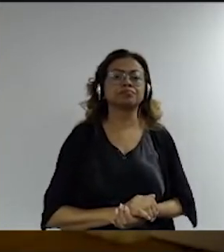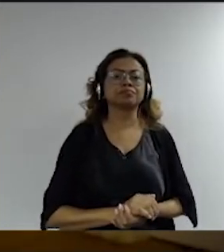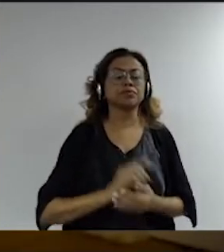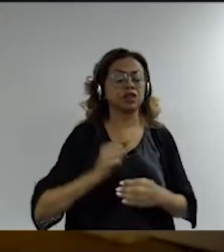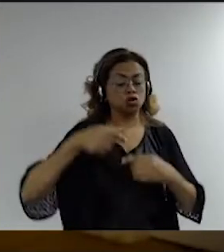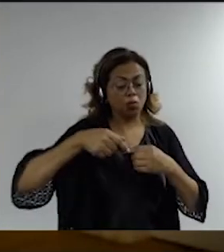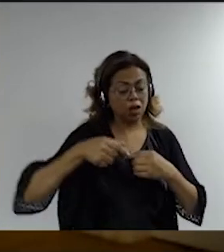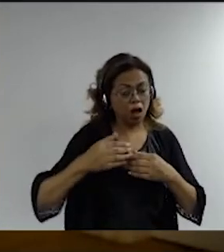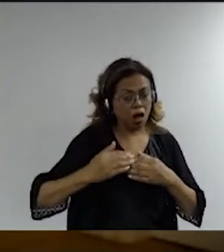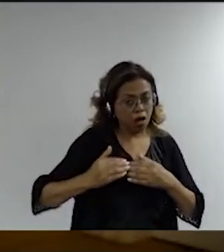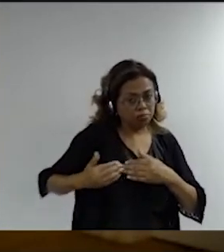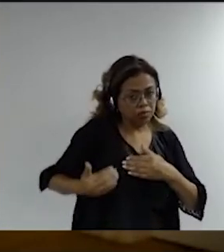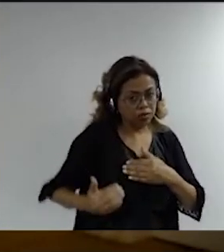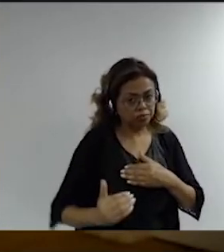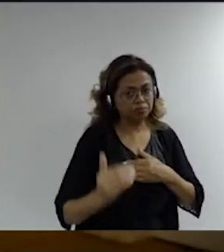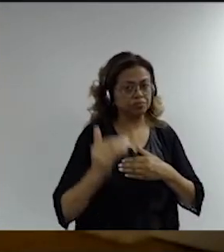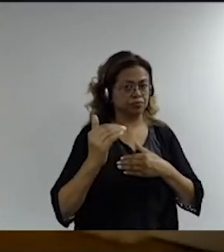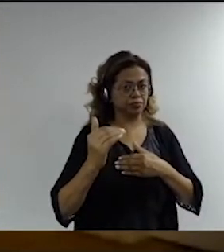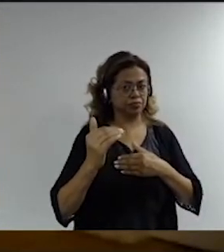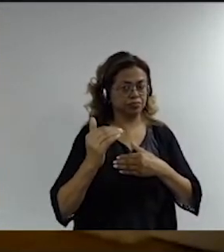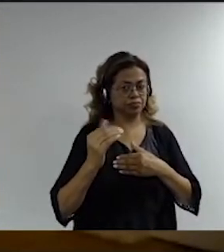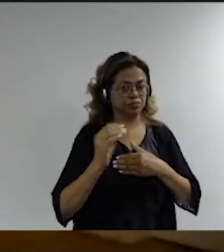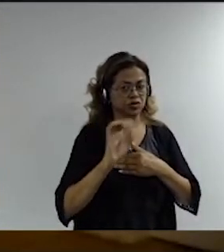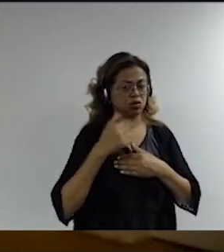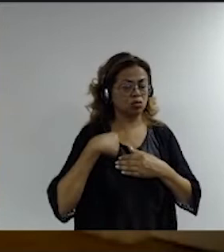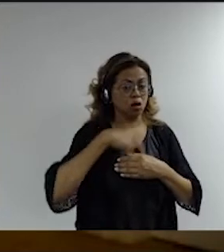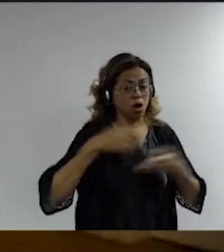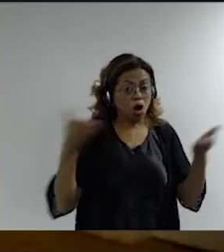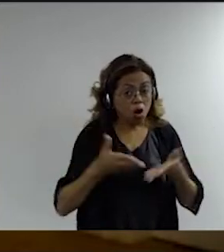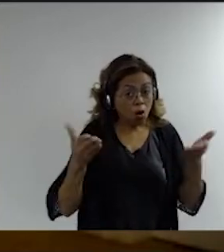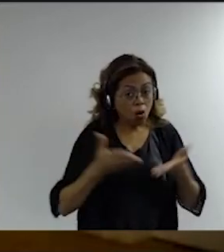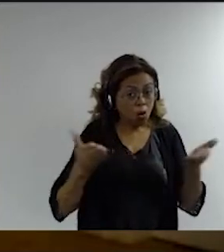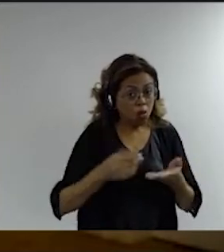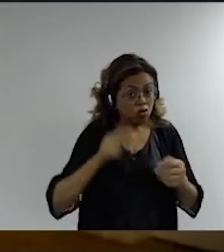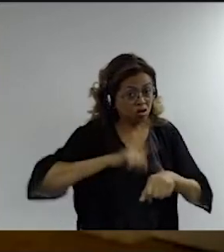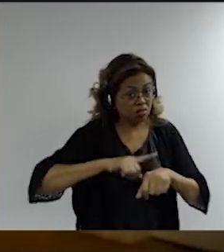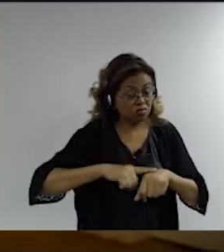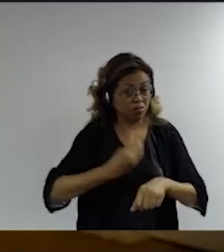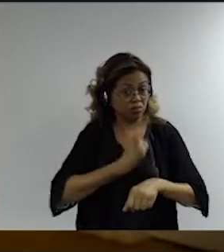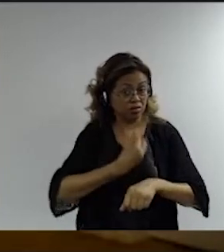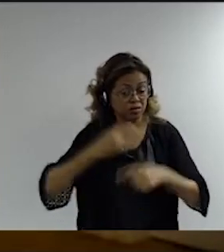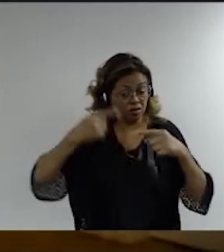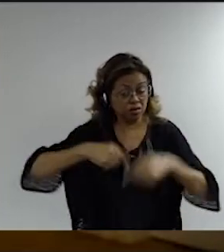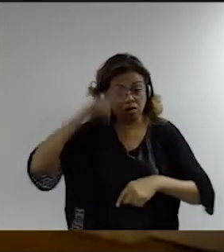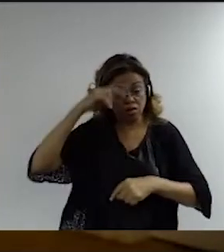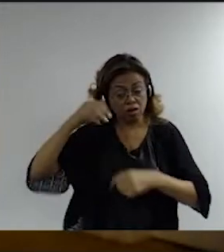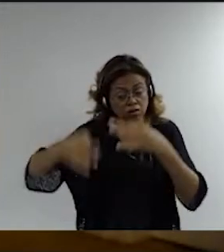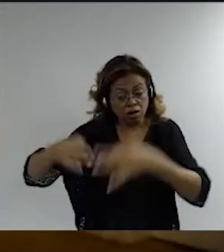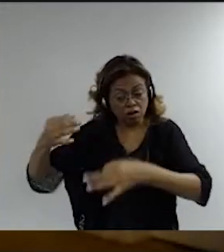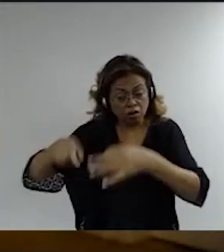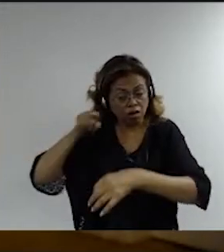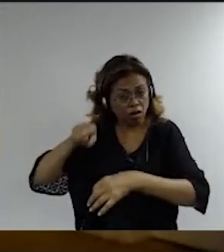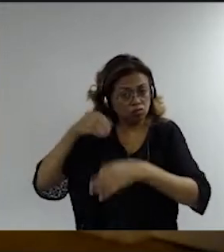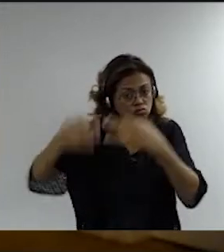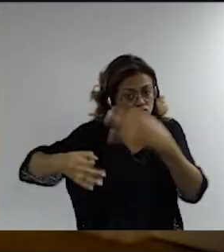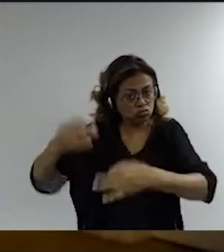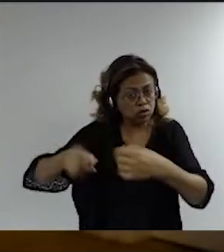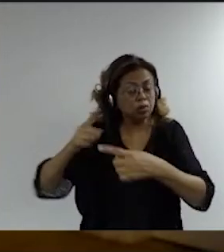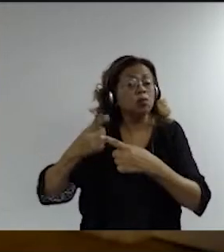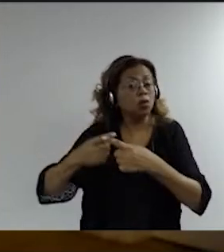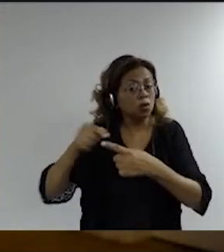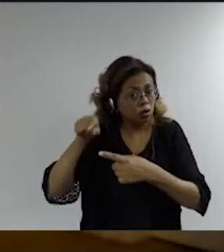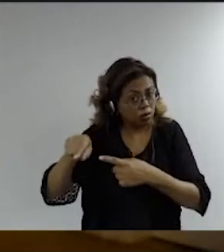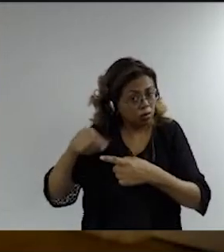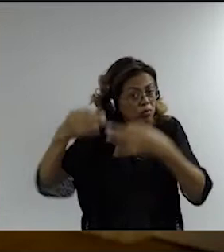daqui para frente. E só não estamos numa situação pior em matéria de justiça, porque a justiça,